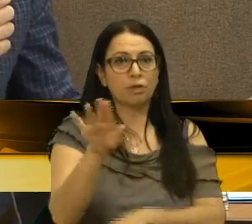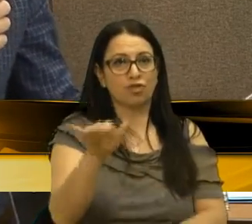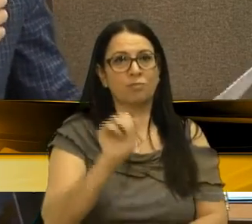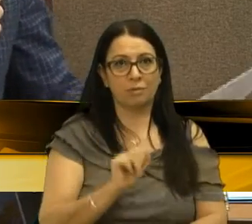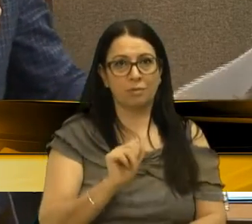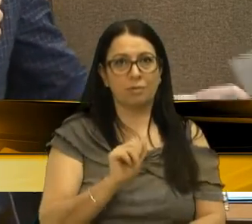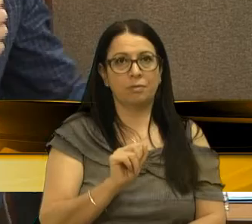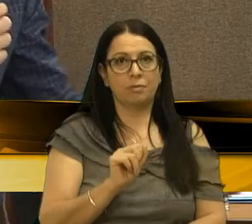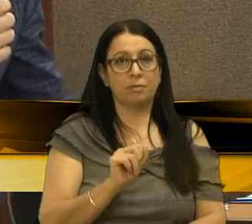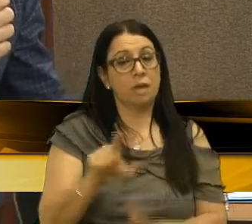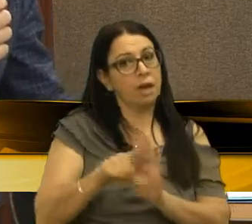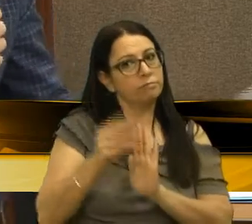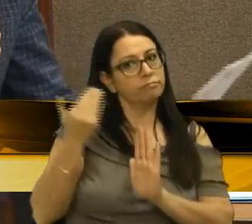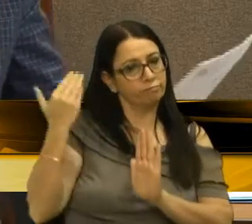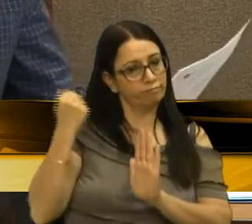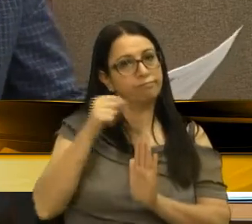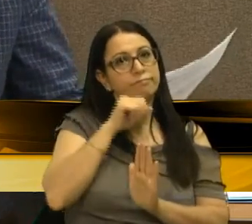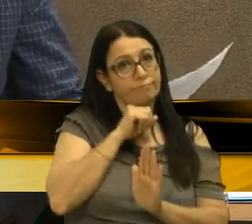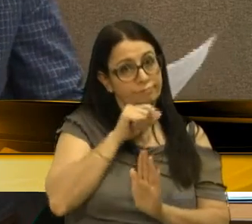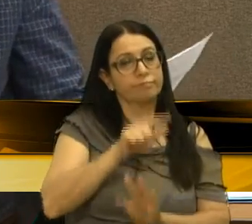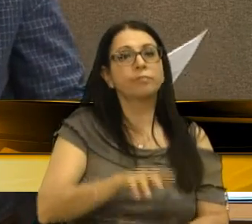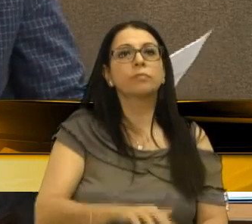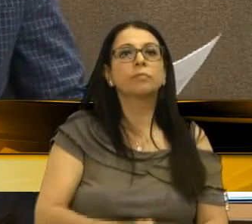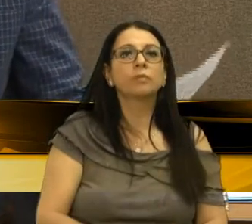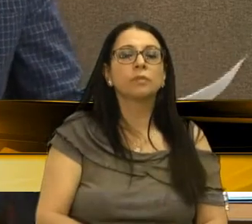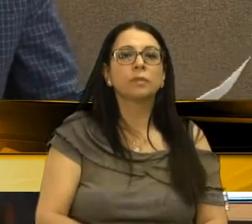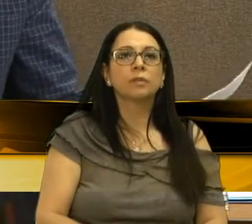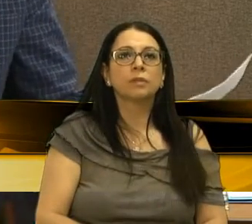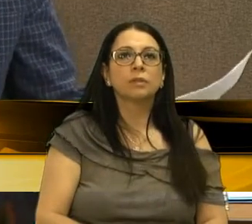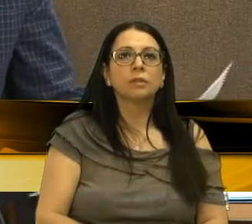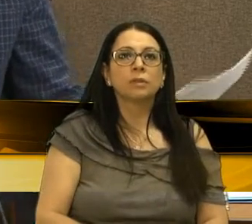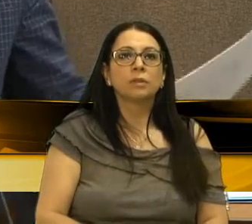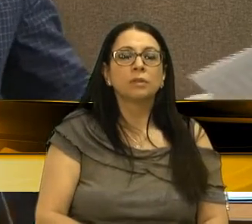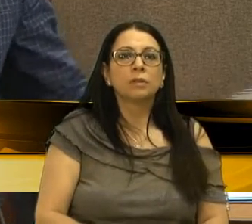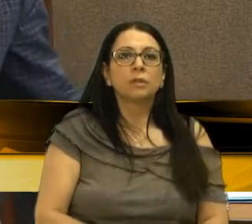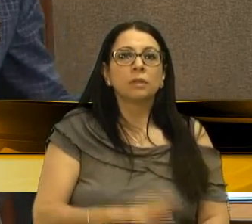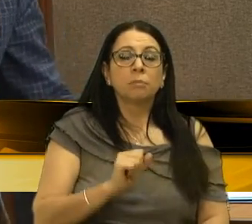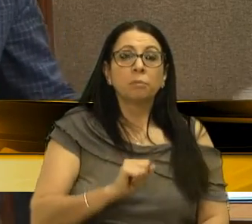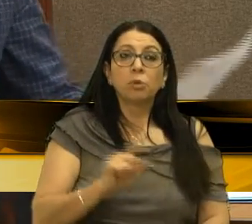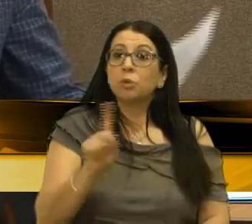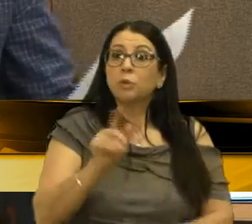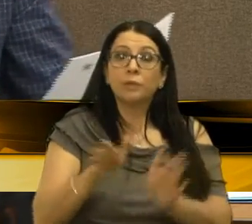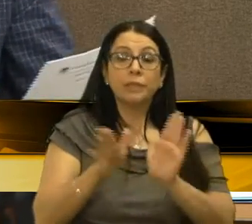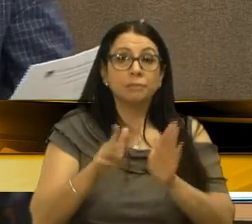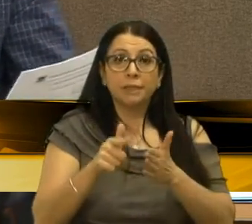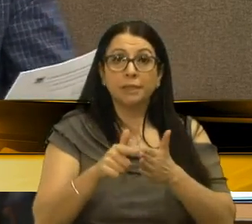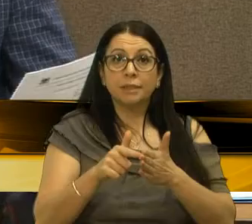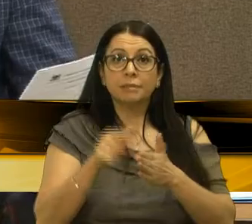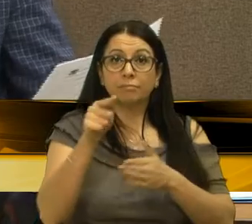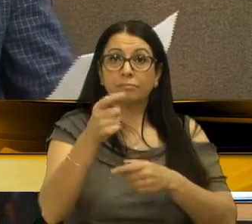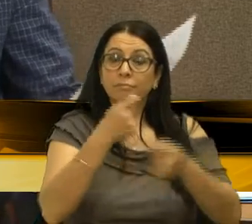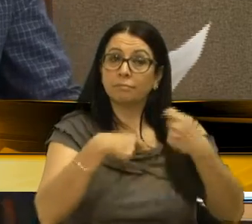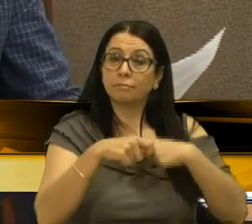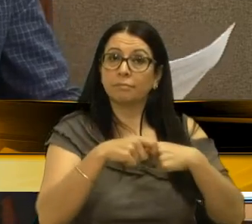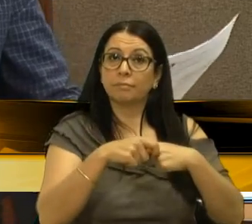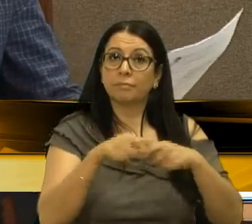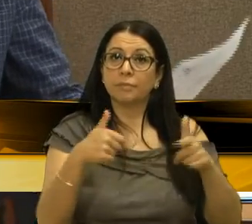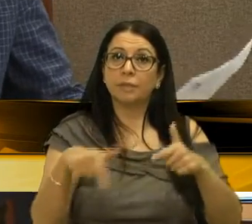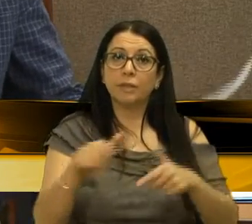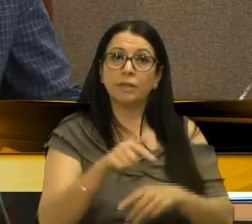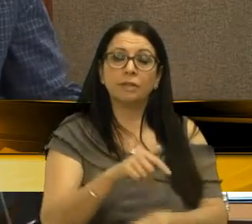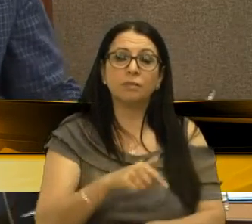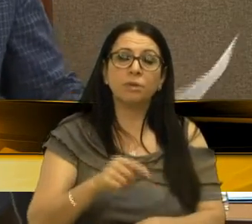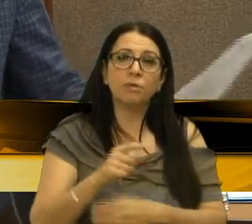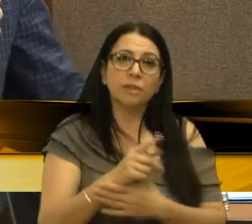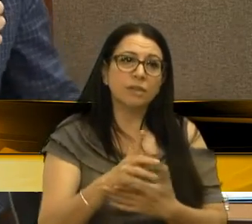né, da lei antiga, frisa-se. O que pode inviabilizar, segundo alega a administração, serviços